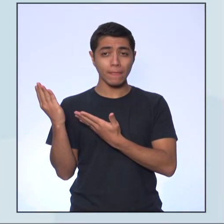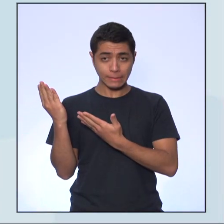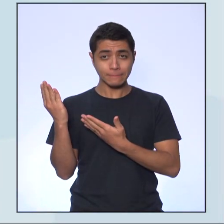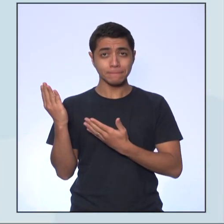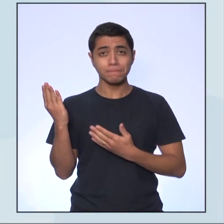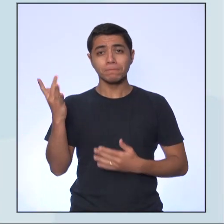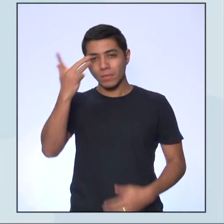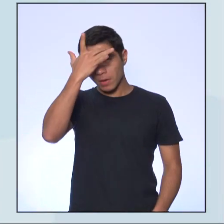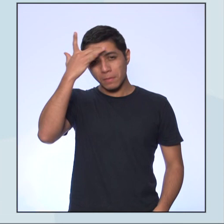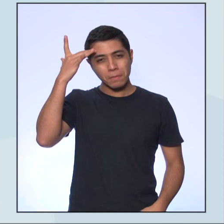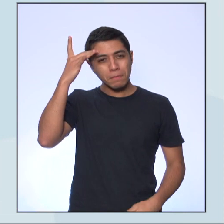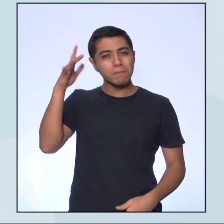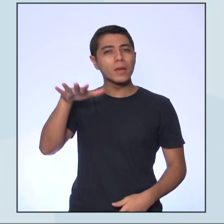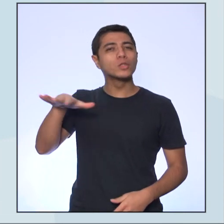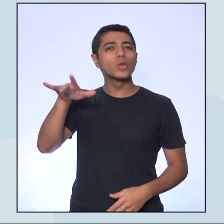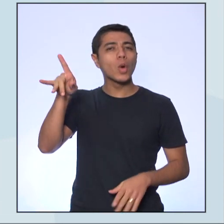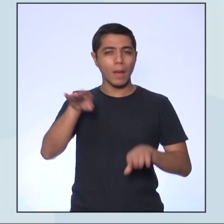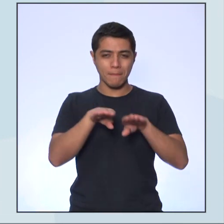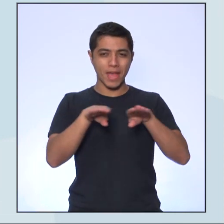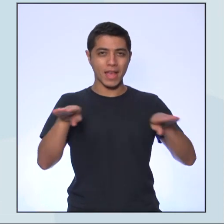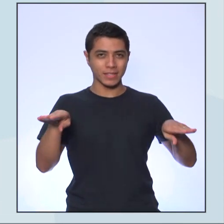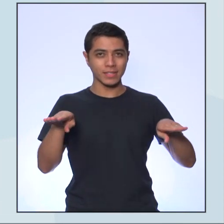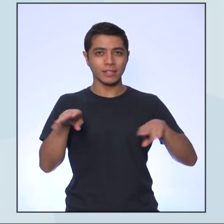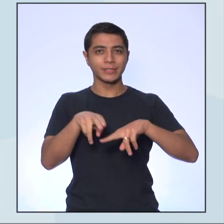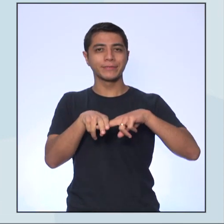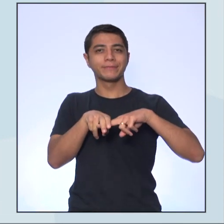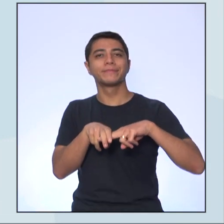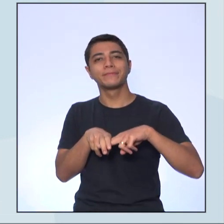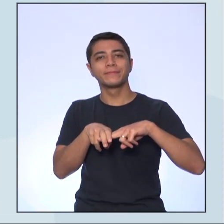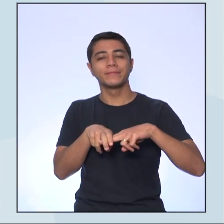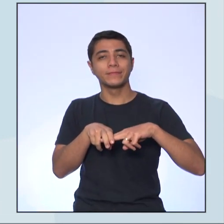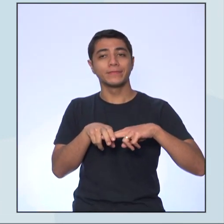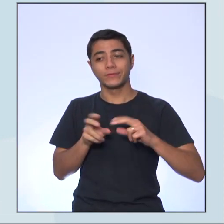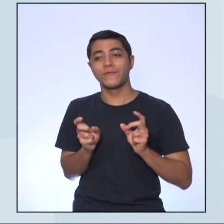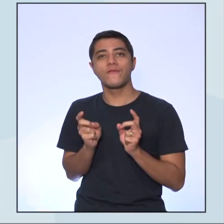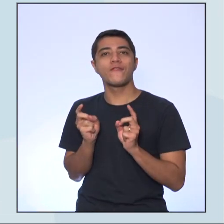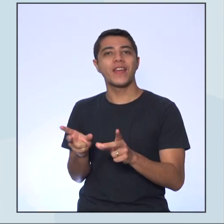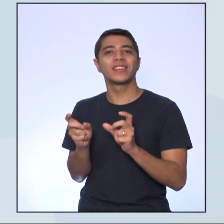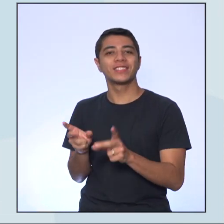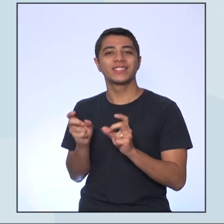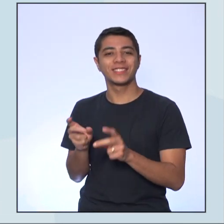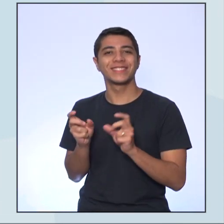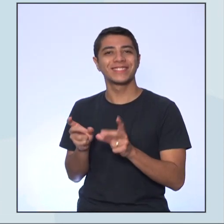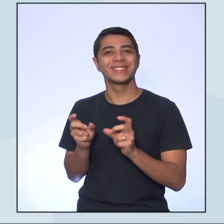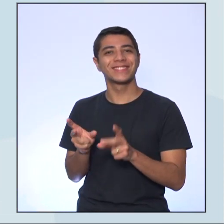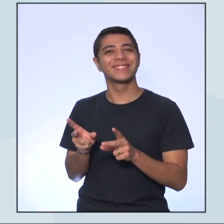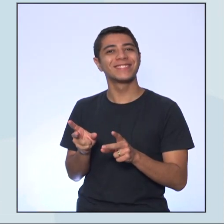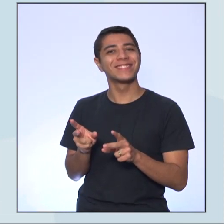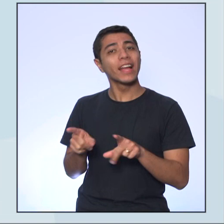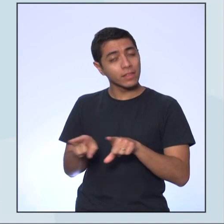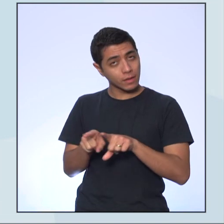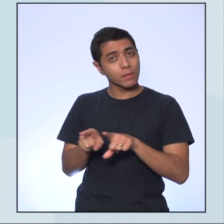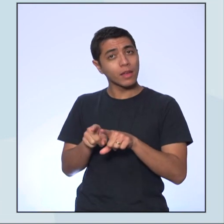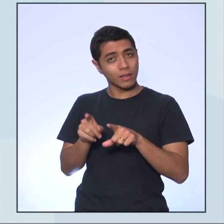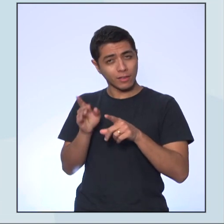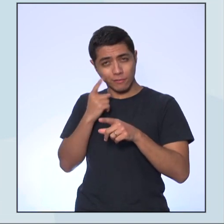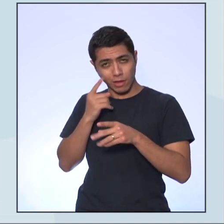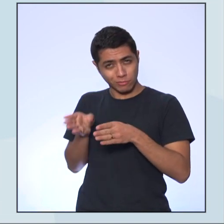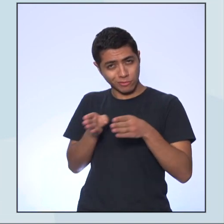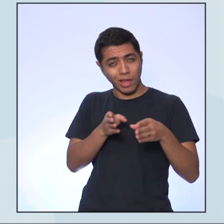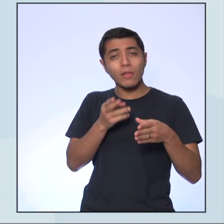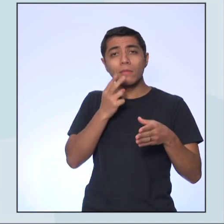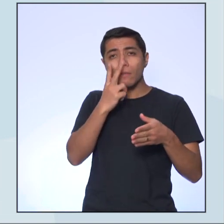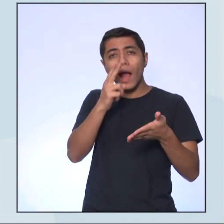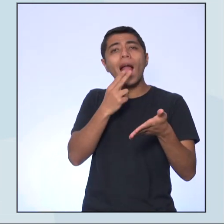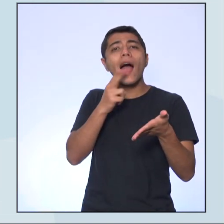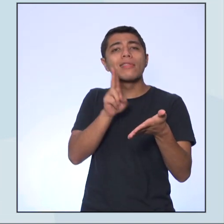de barril e uma mesinha, elas estão vendendo indulgências. No canto esquerdo, inclusive, está aparecendo ali que o cara está lendo a carta